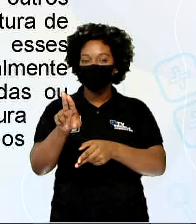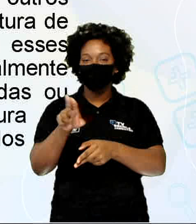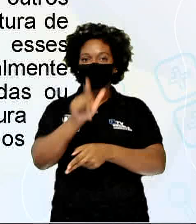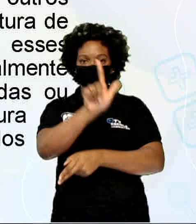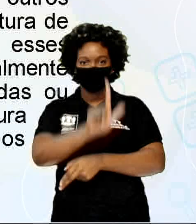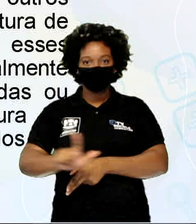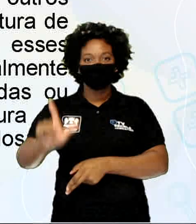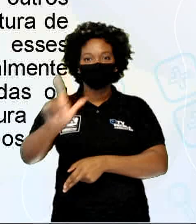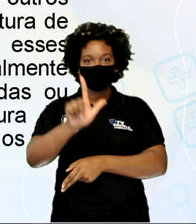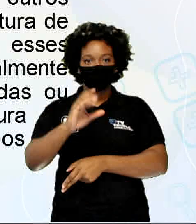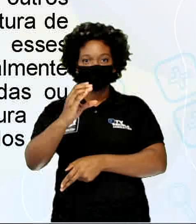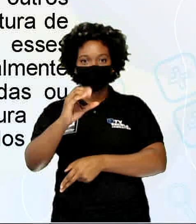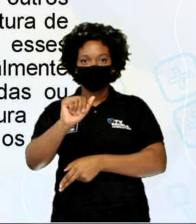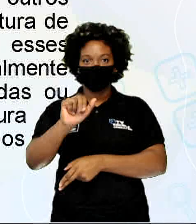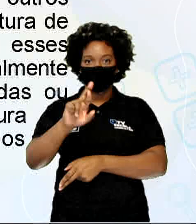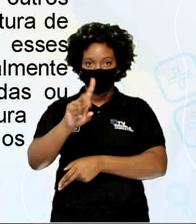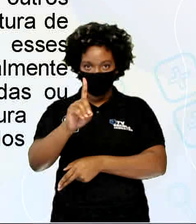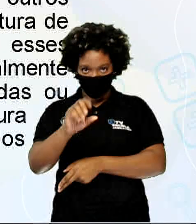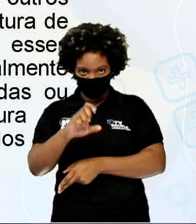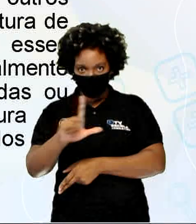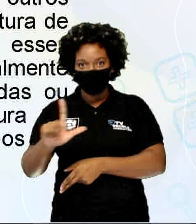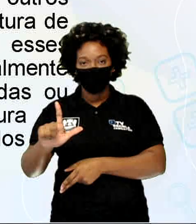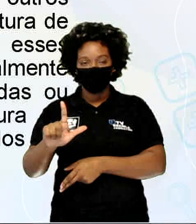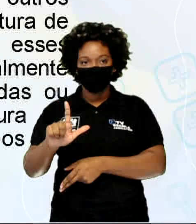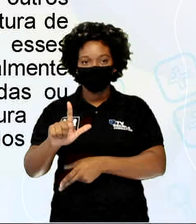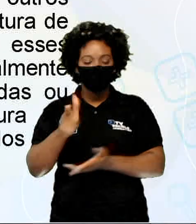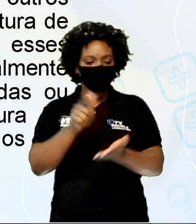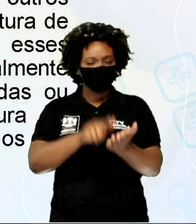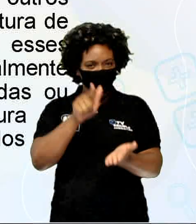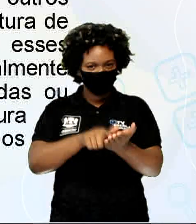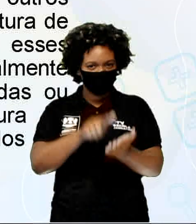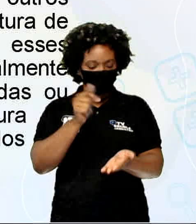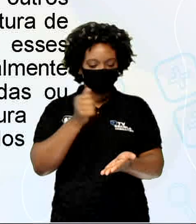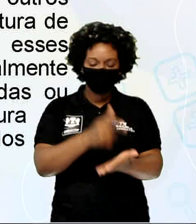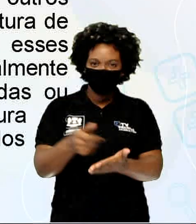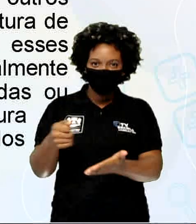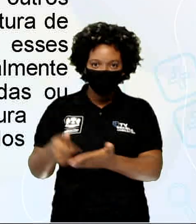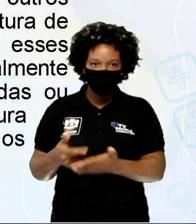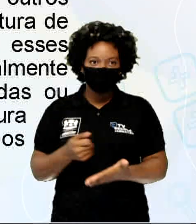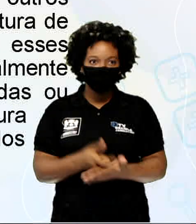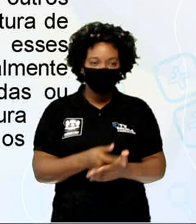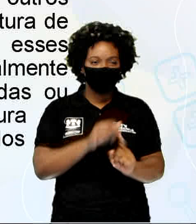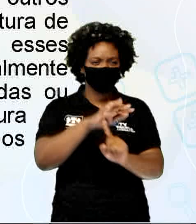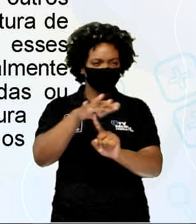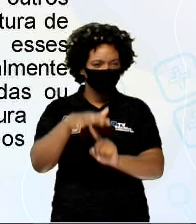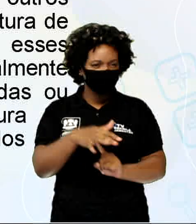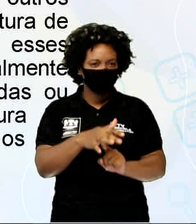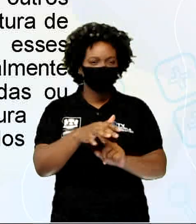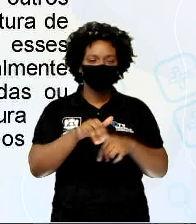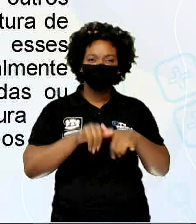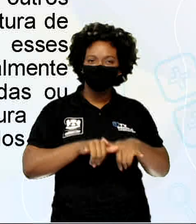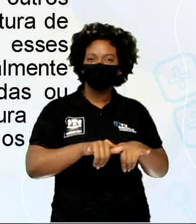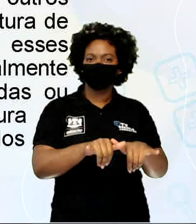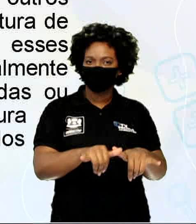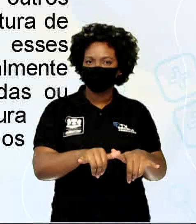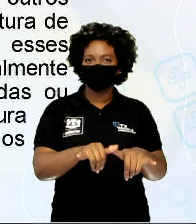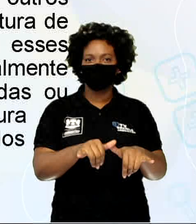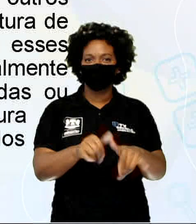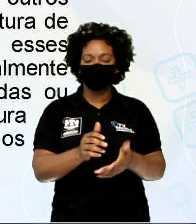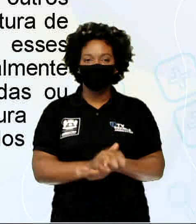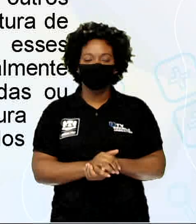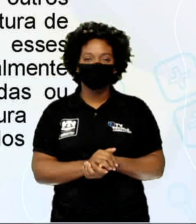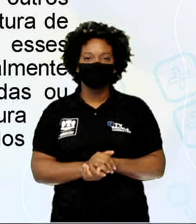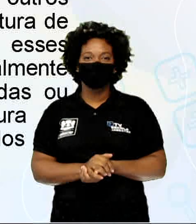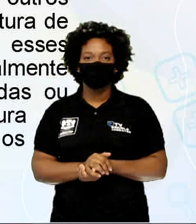literatura de cordel, certo? E esses folhetos eles eram vendidos em bancas, nas feiras, nos mercados, tá? Nas feiras